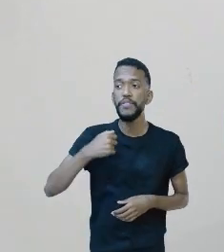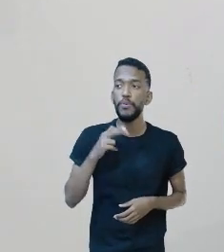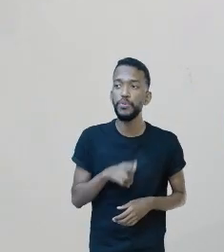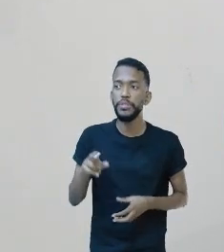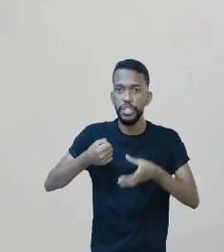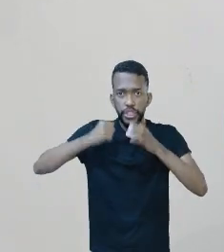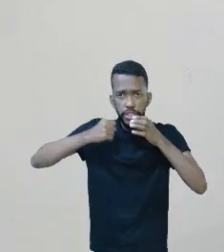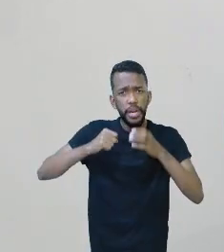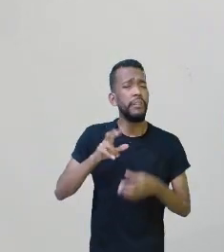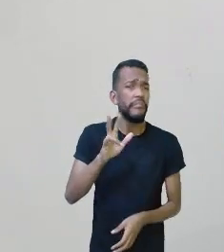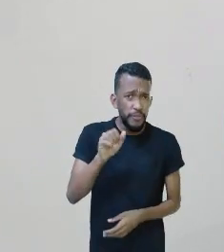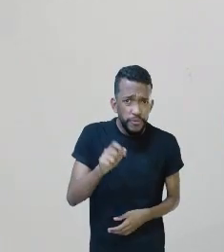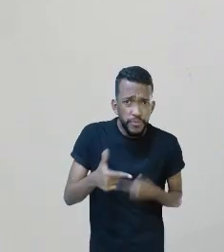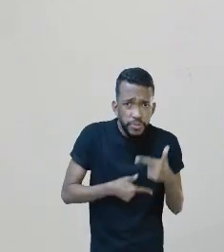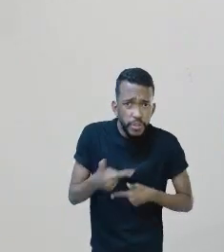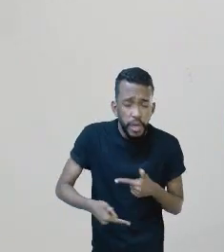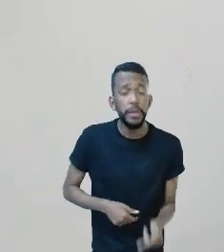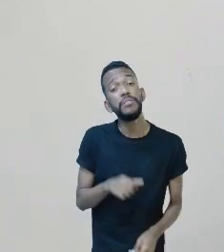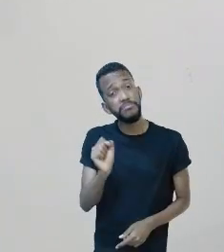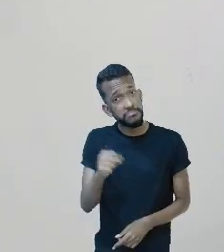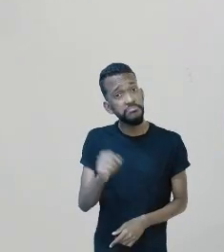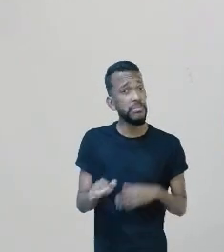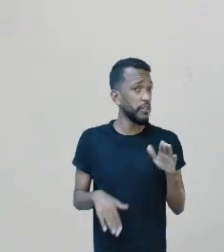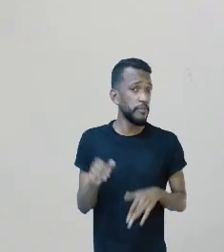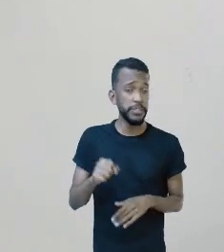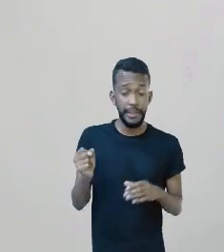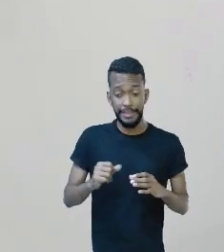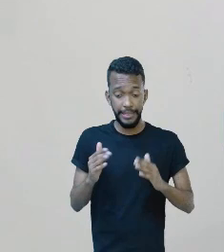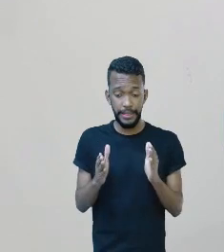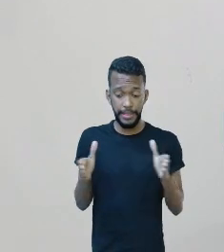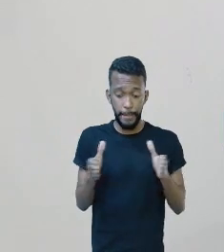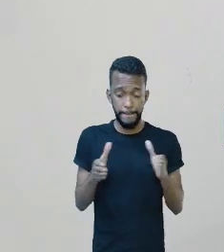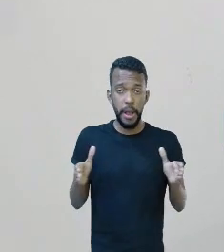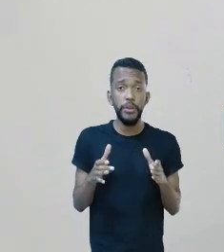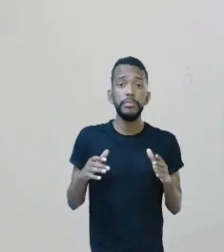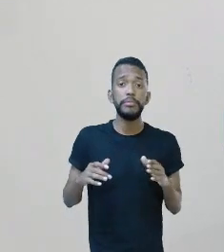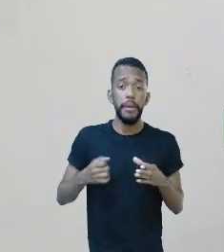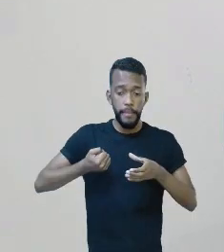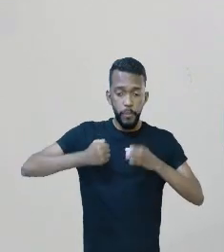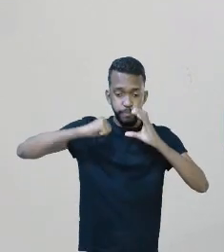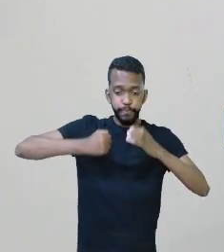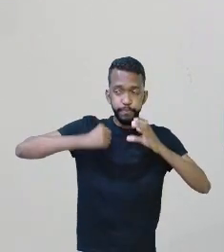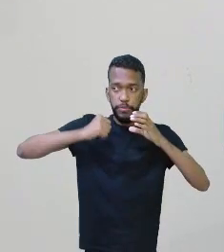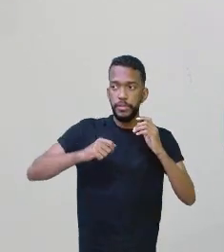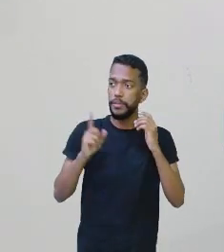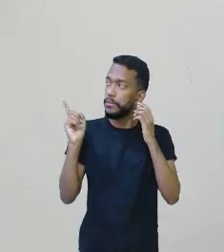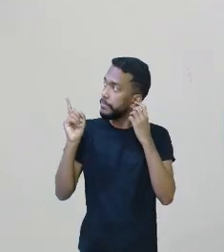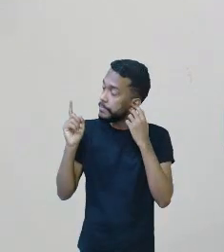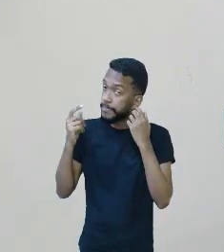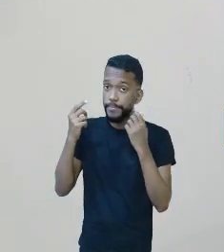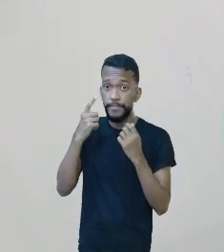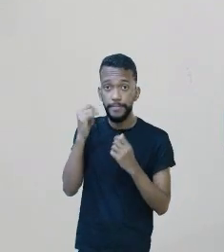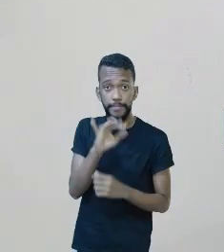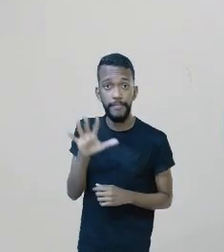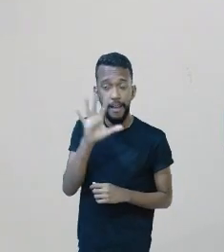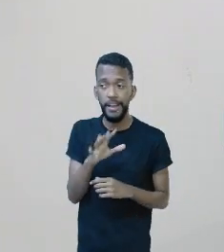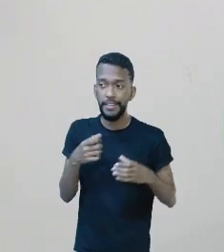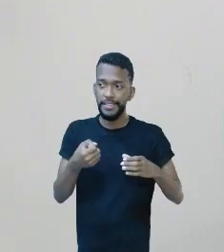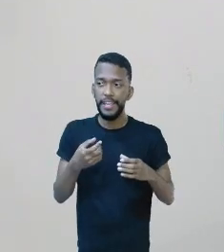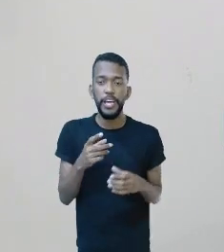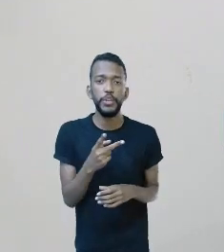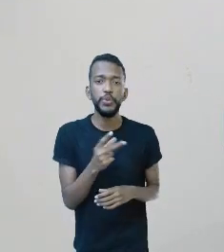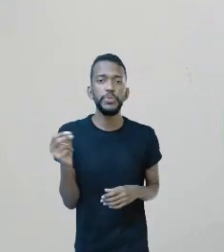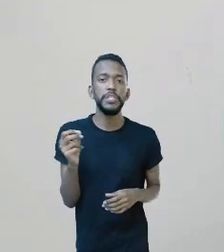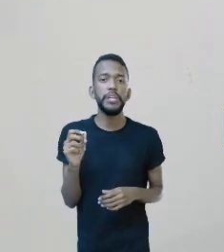minha casa, vai funcionar? Talvez sim, dependendo do tamanho dela. Essa aqui, ela tem em média